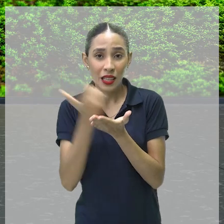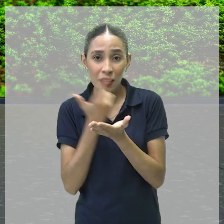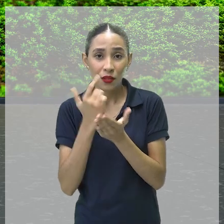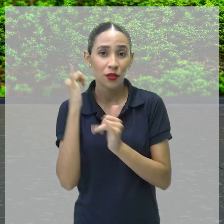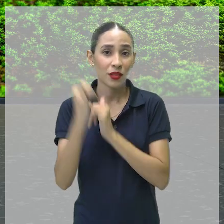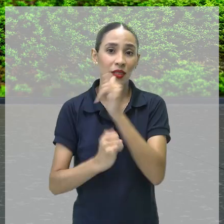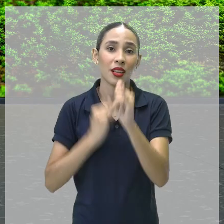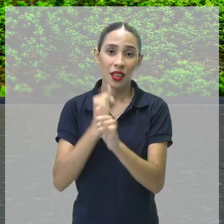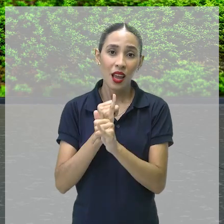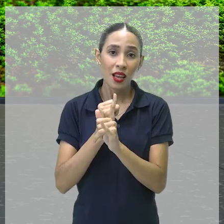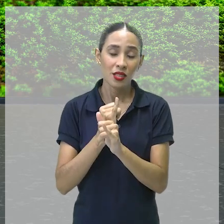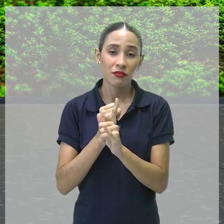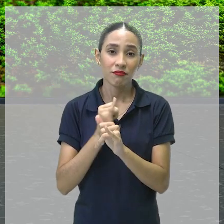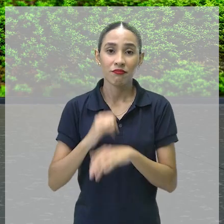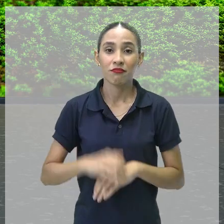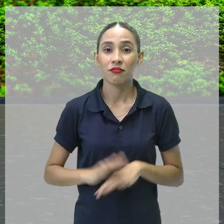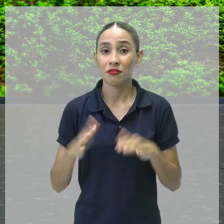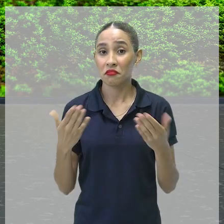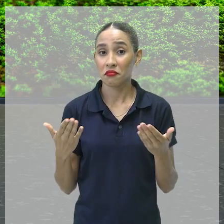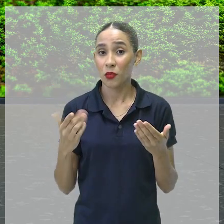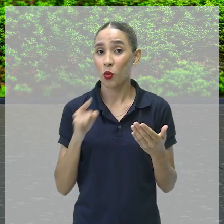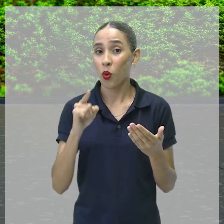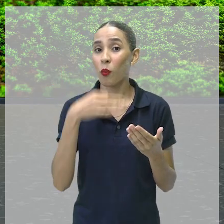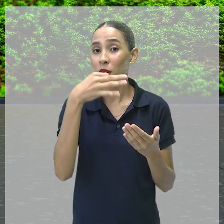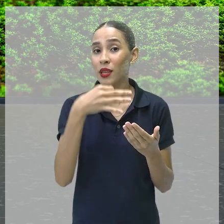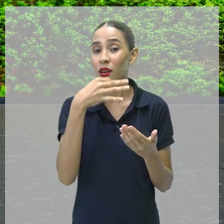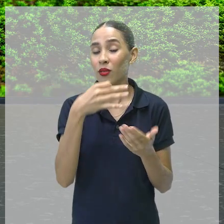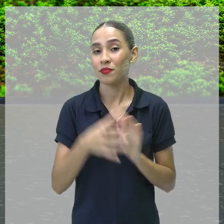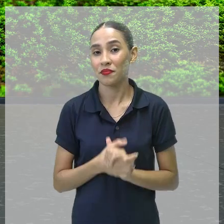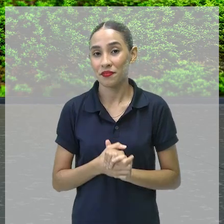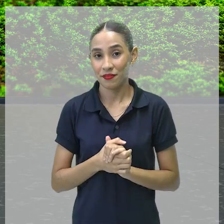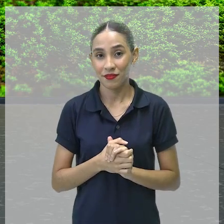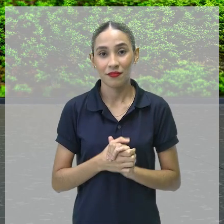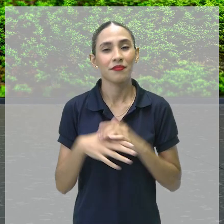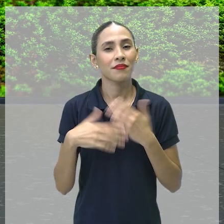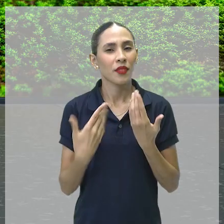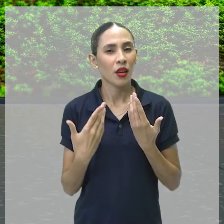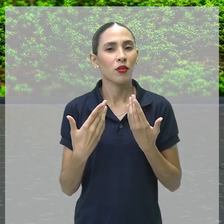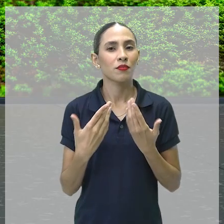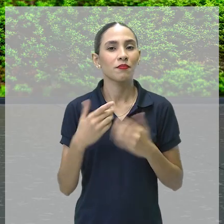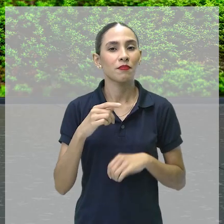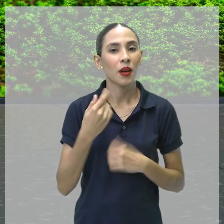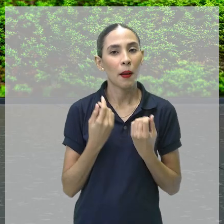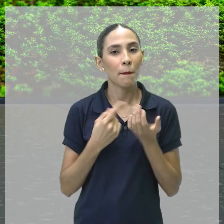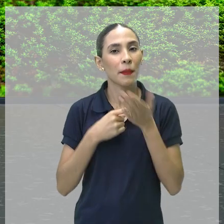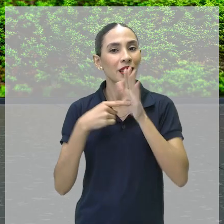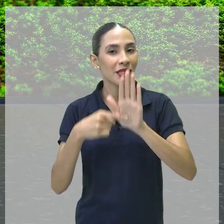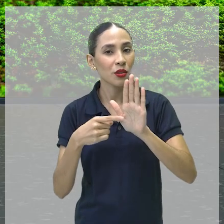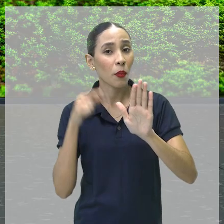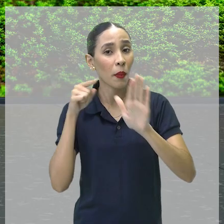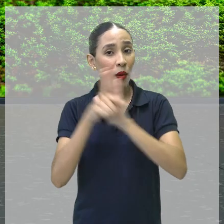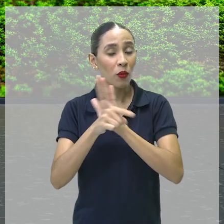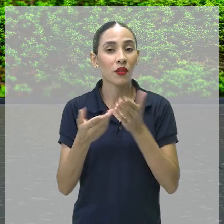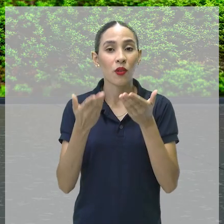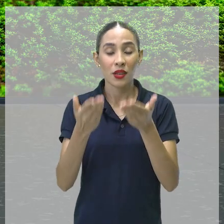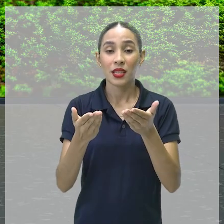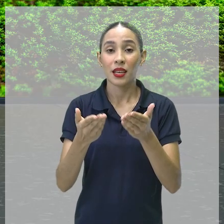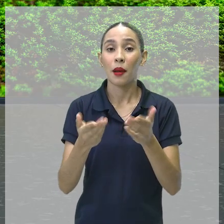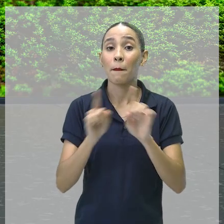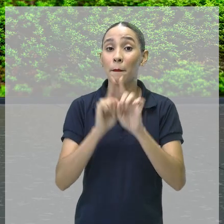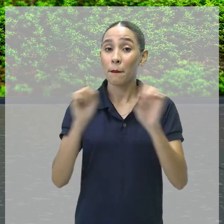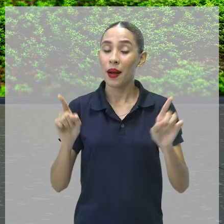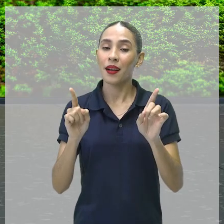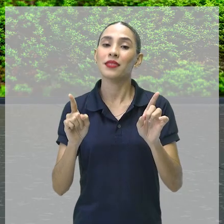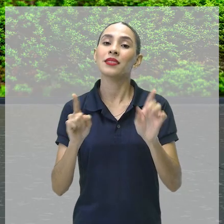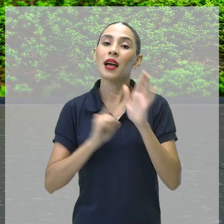apostila, na internet? E aí, o que você acha? Deixo esse questionamento para você e trago